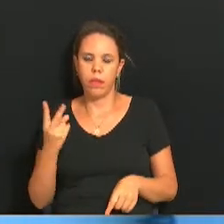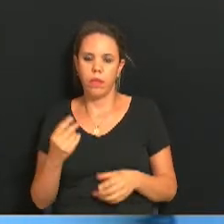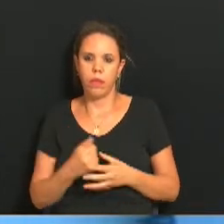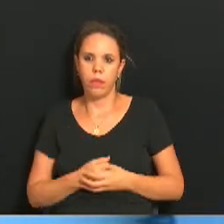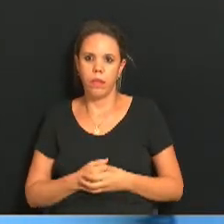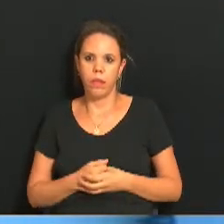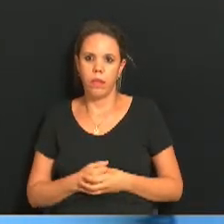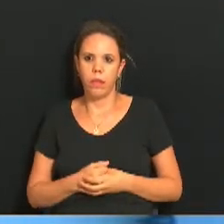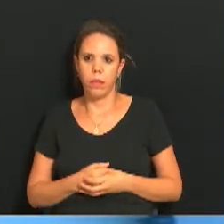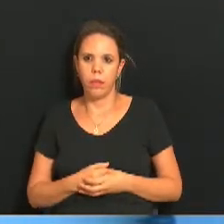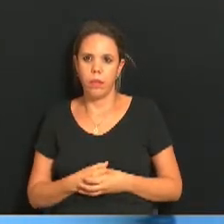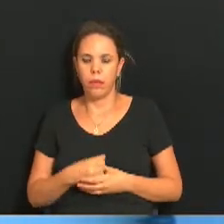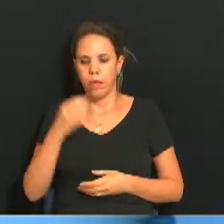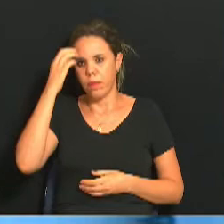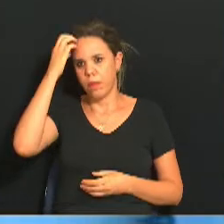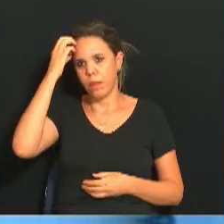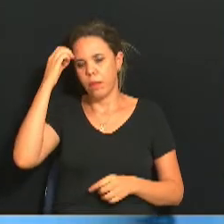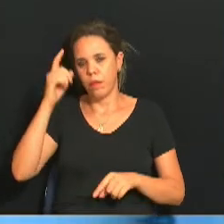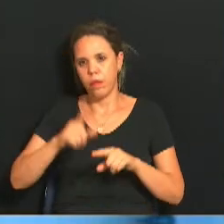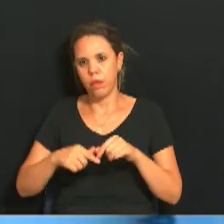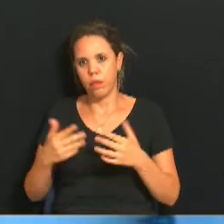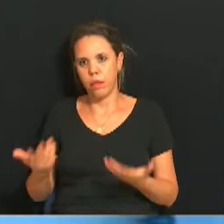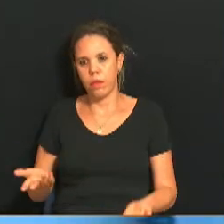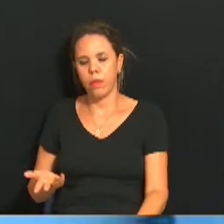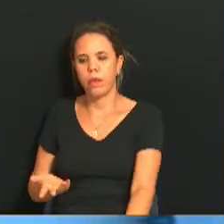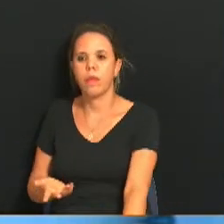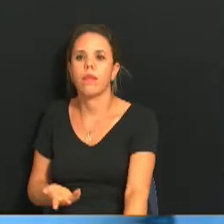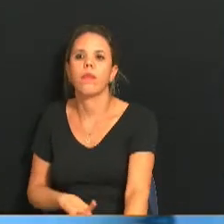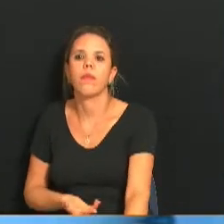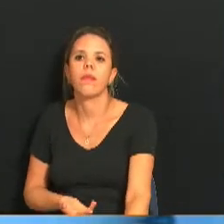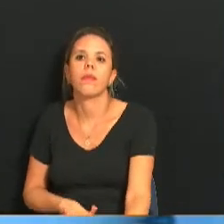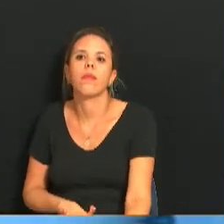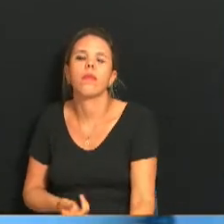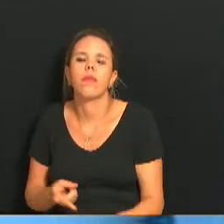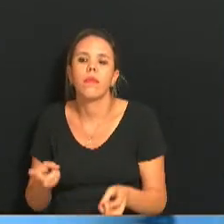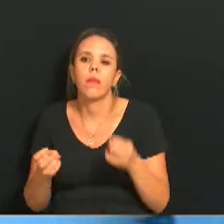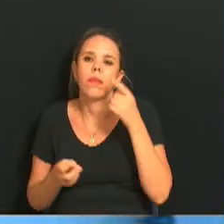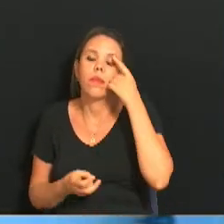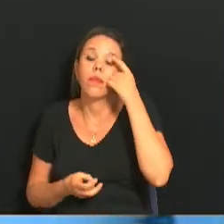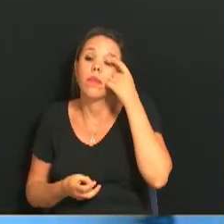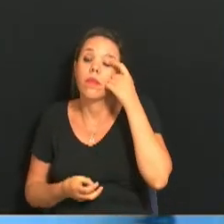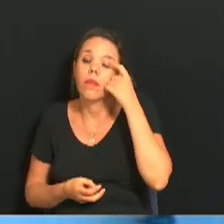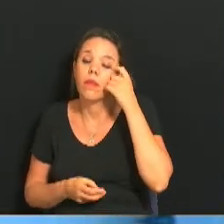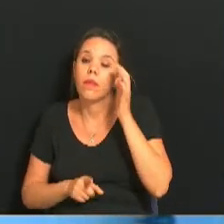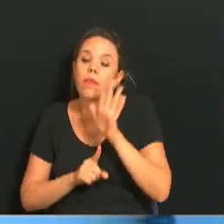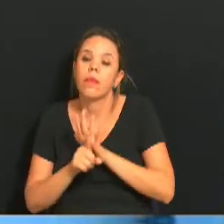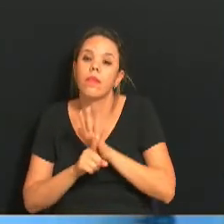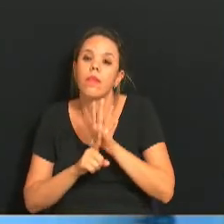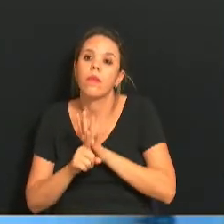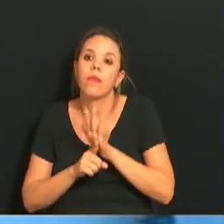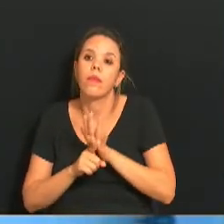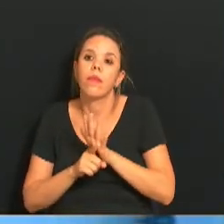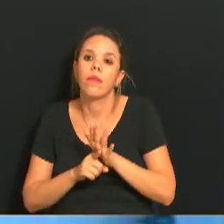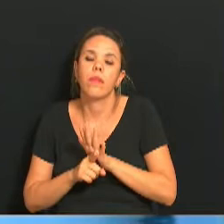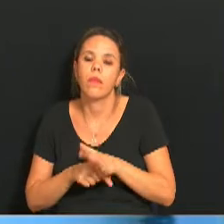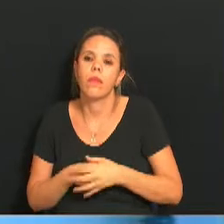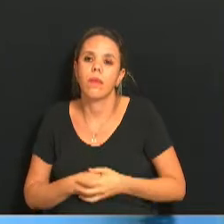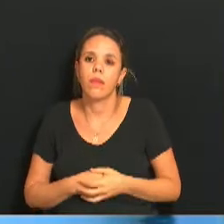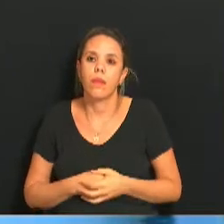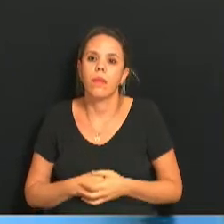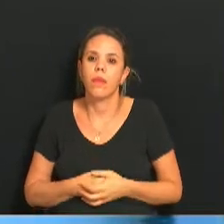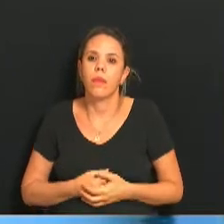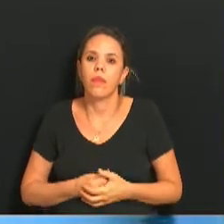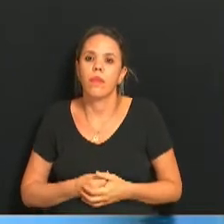ele é dada pela materialidade e quando a gente observa a bibliografia quando a gente consulta a